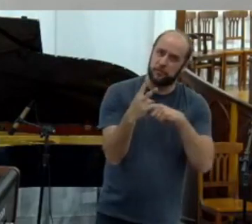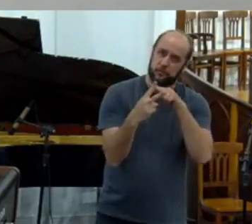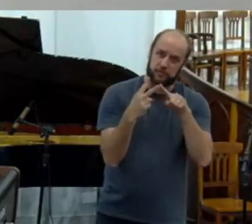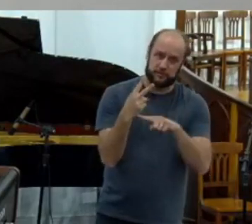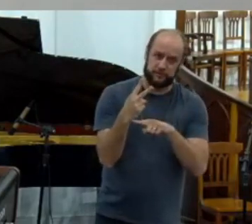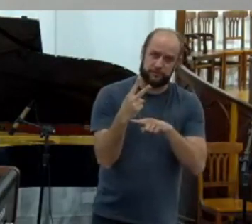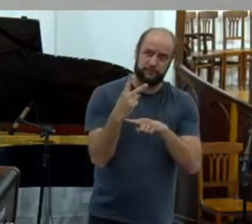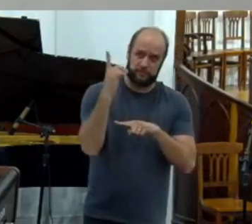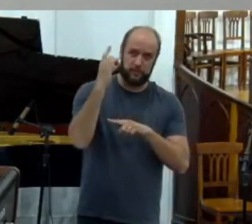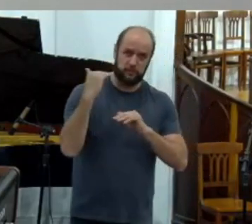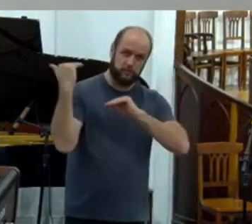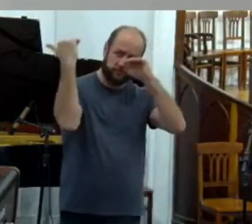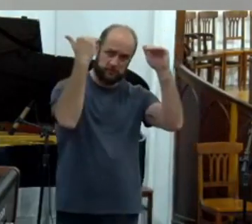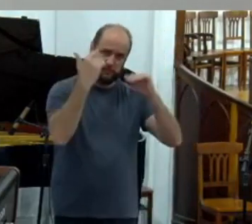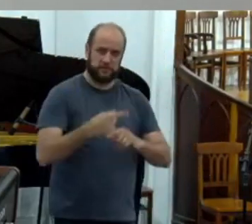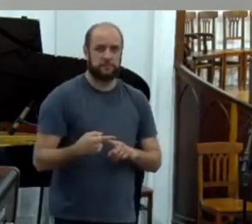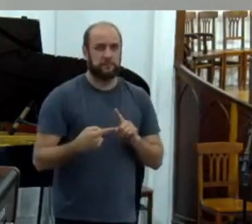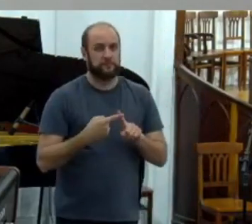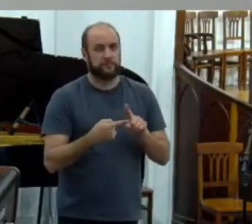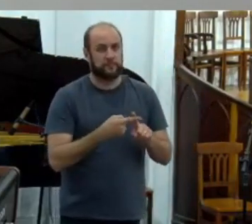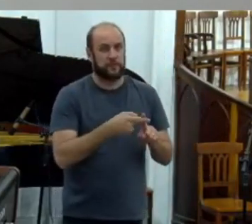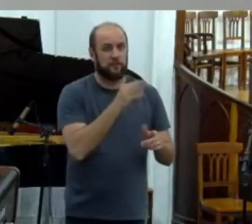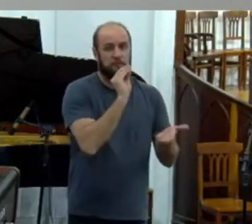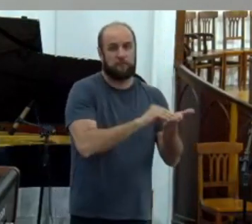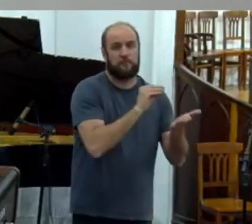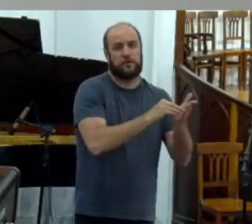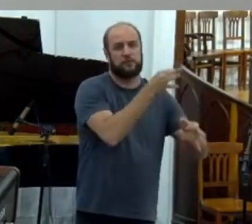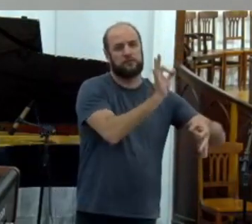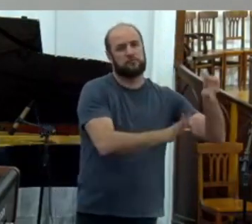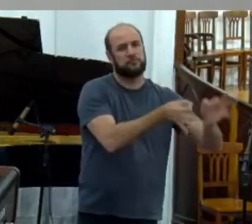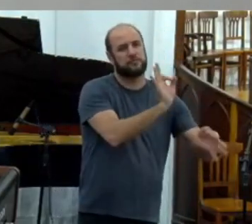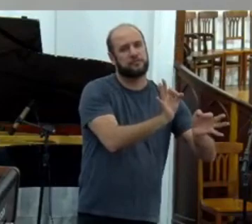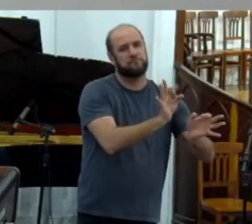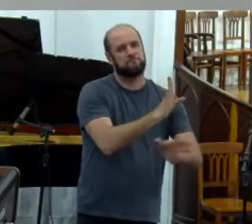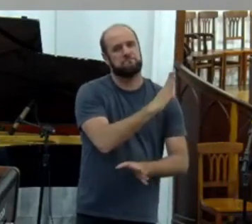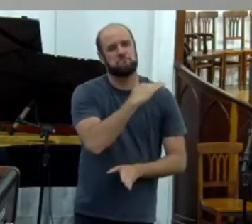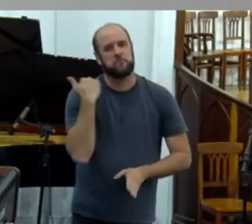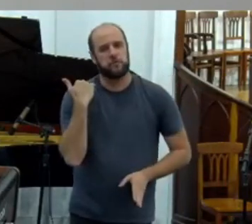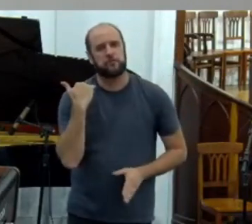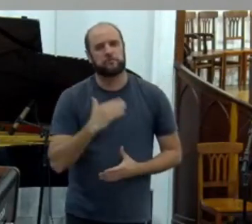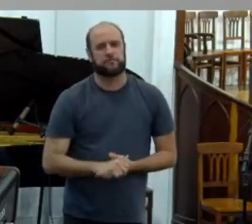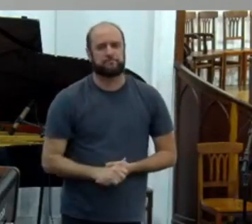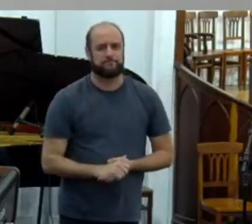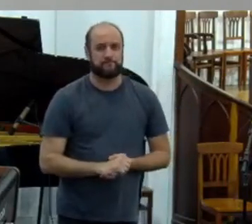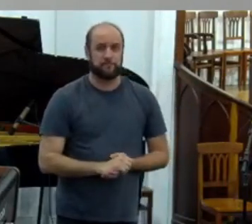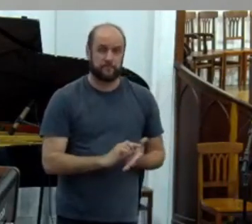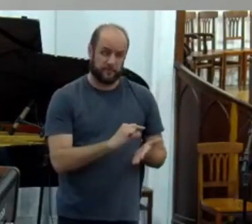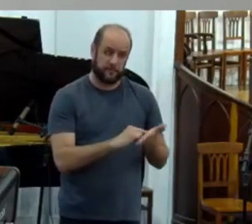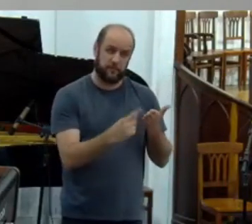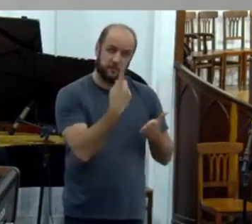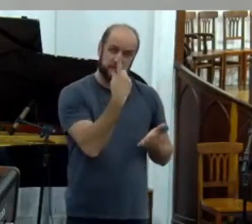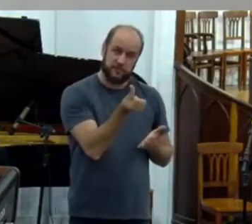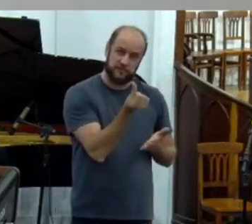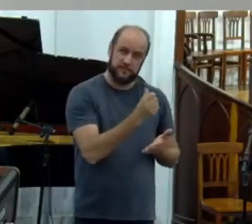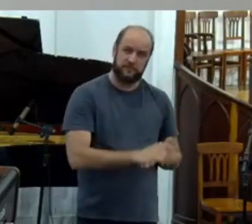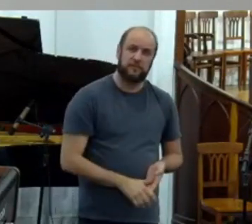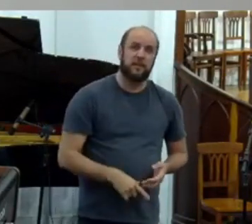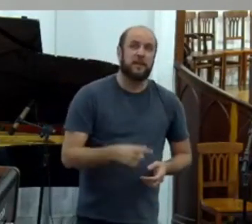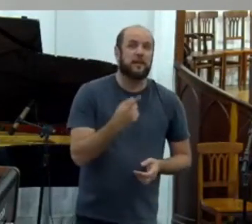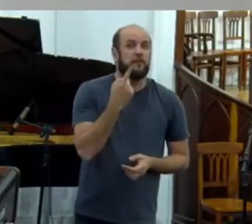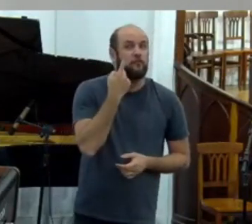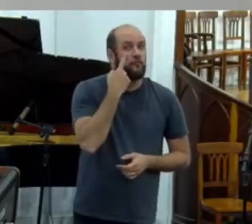é soberano: injustiça e morte. Versículo 16, vi